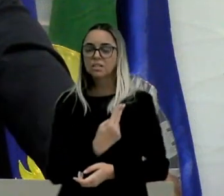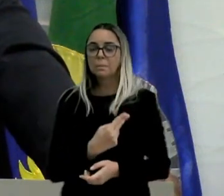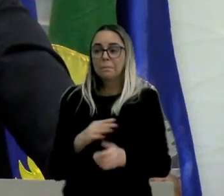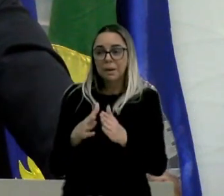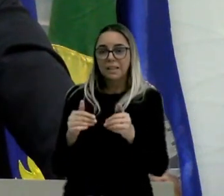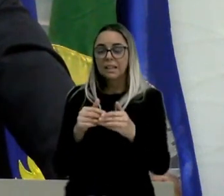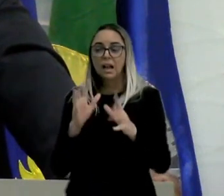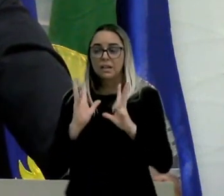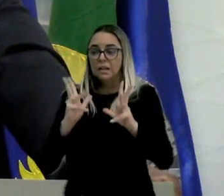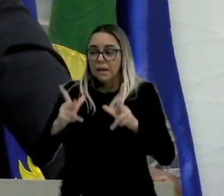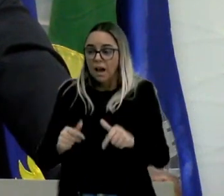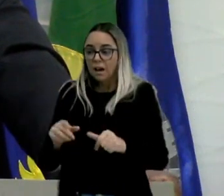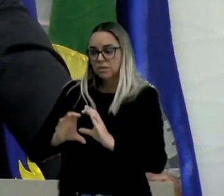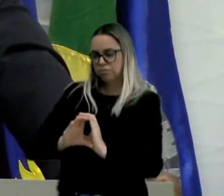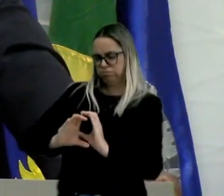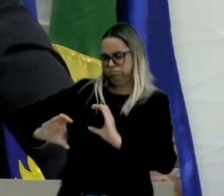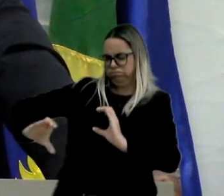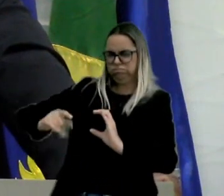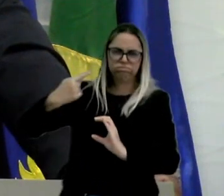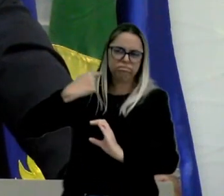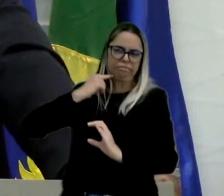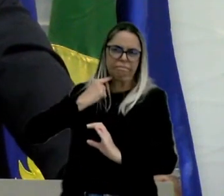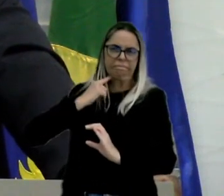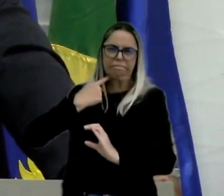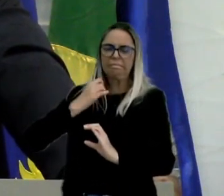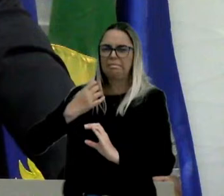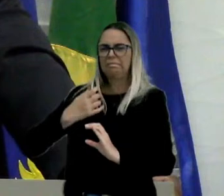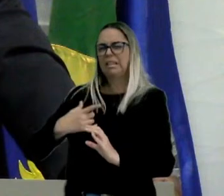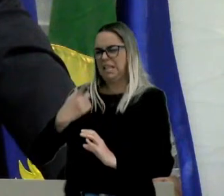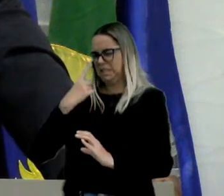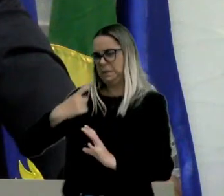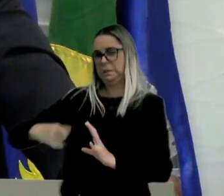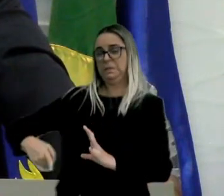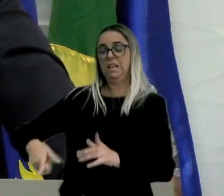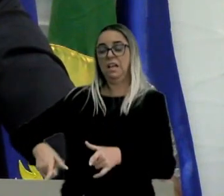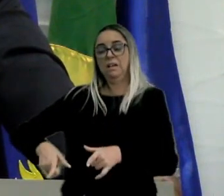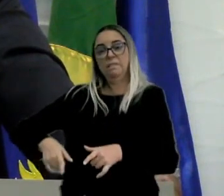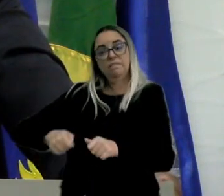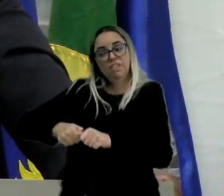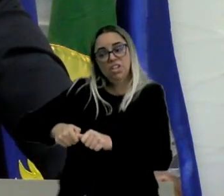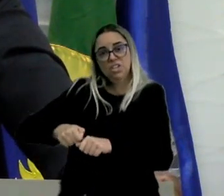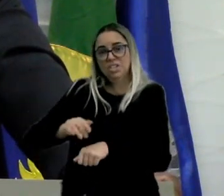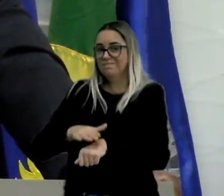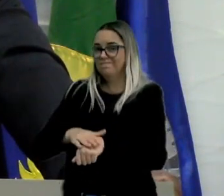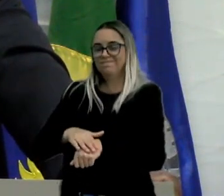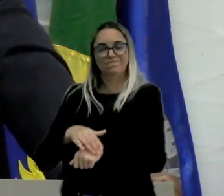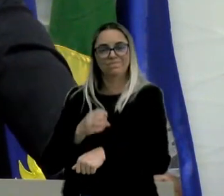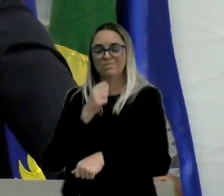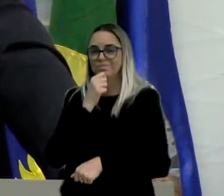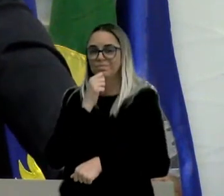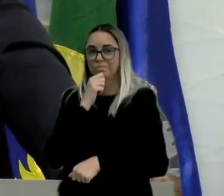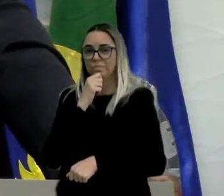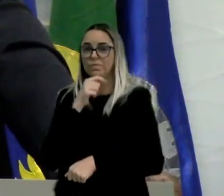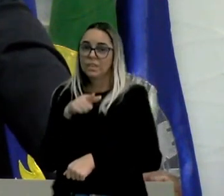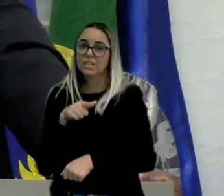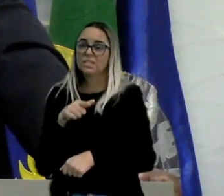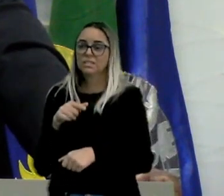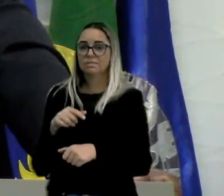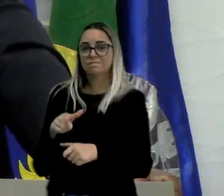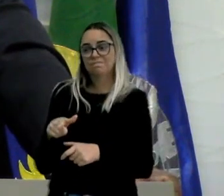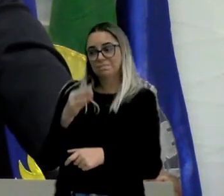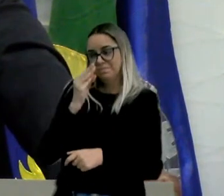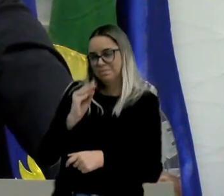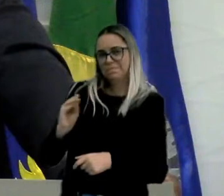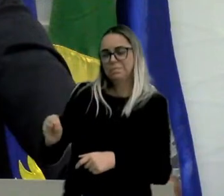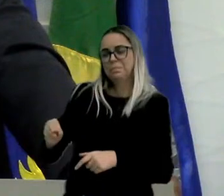das forças aí não é feito vocês estão prejudicando o povo